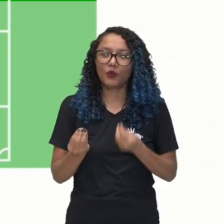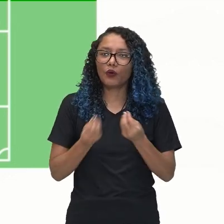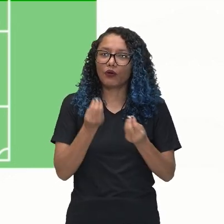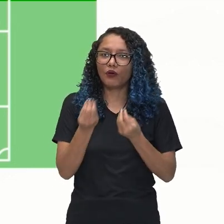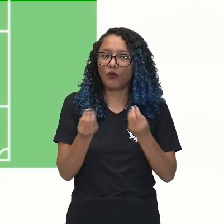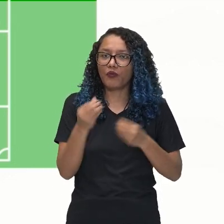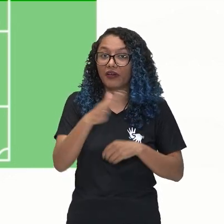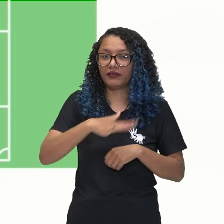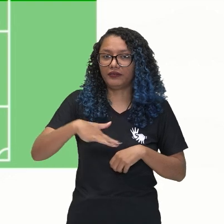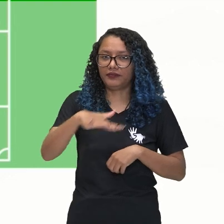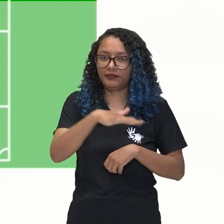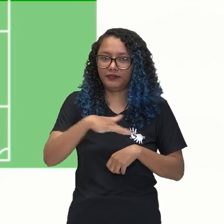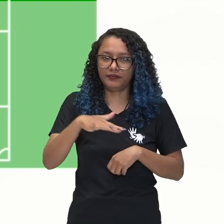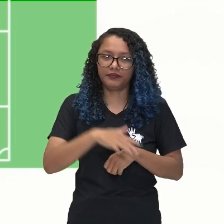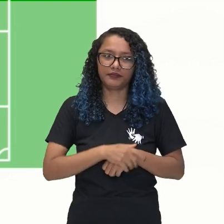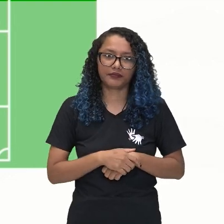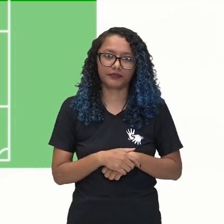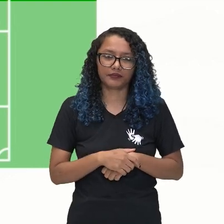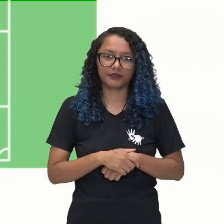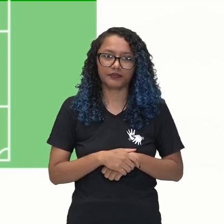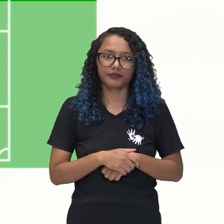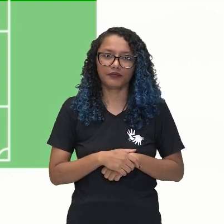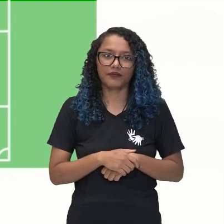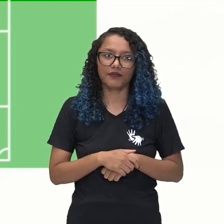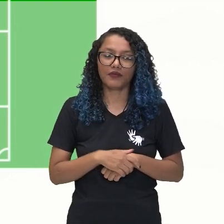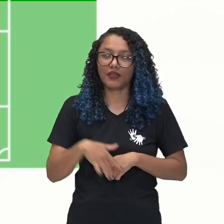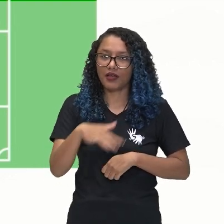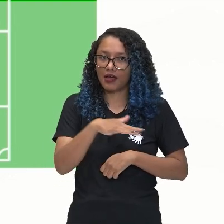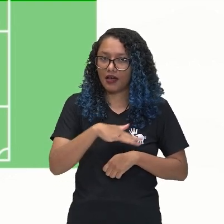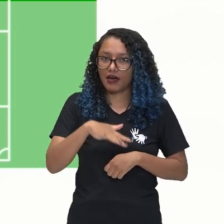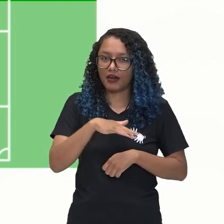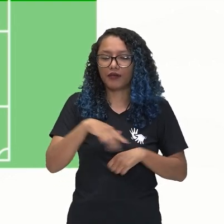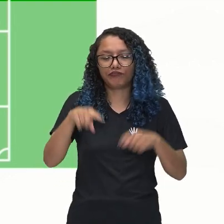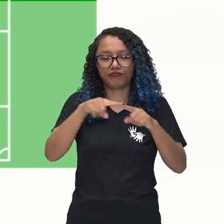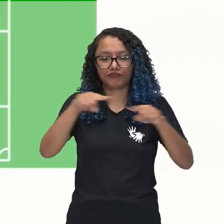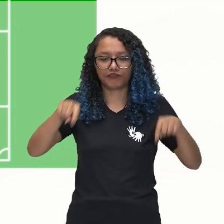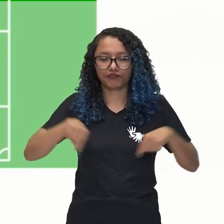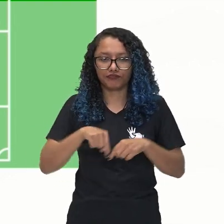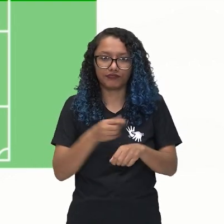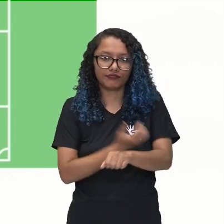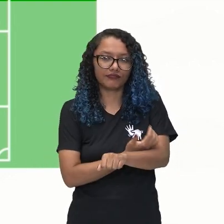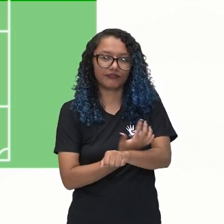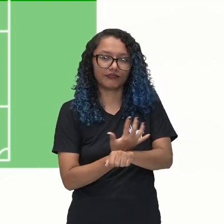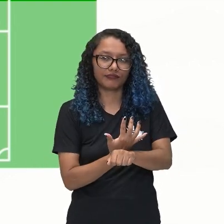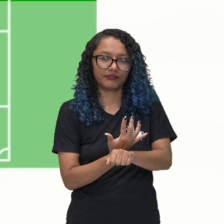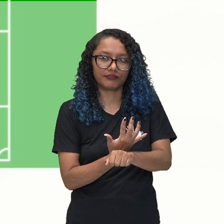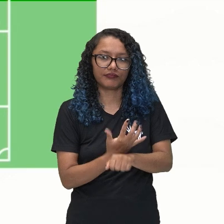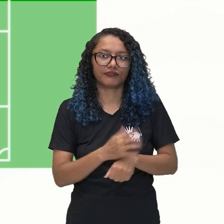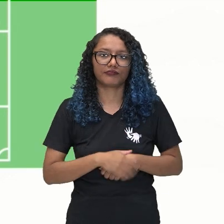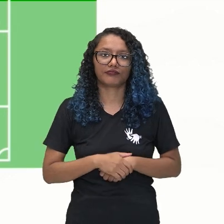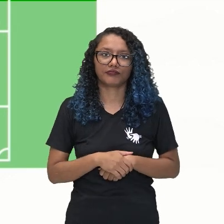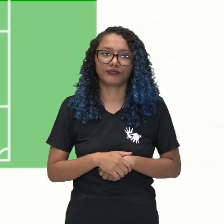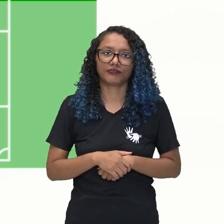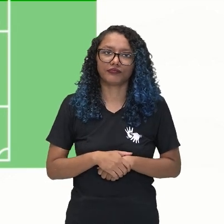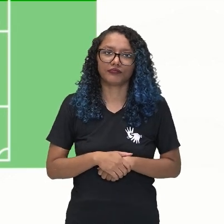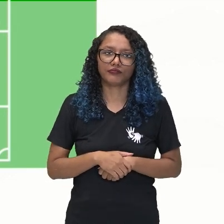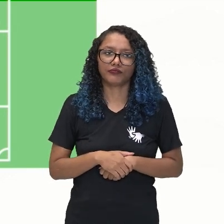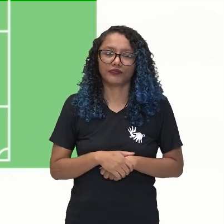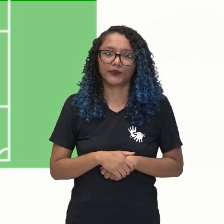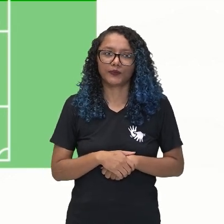essa área todinha, né, do futebol de campo. E aí, o que a gente